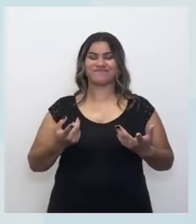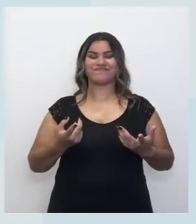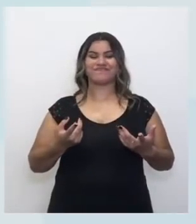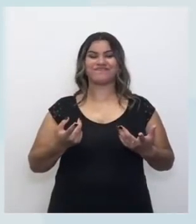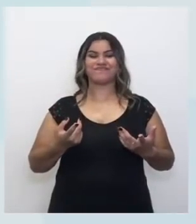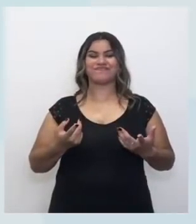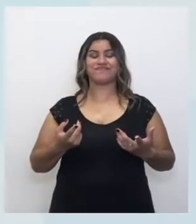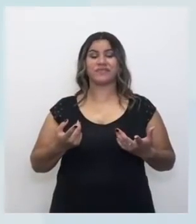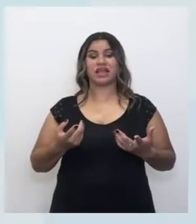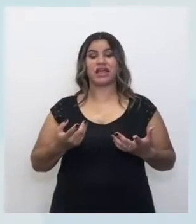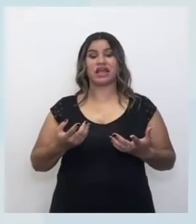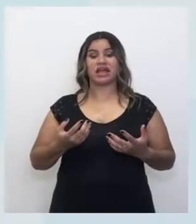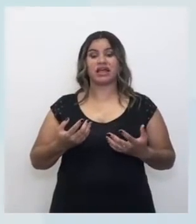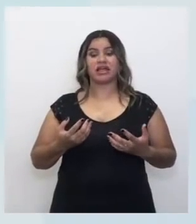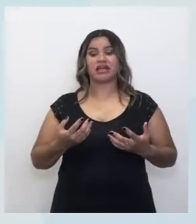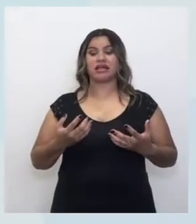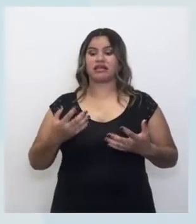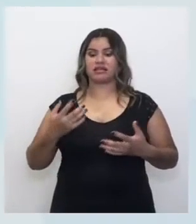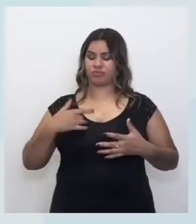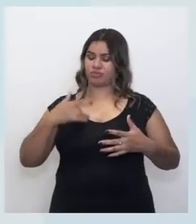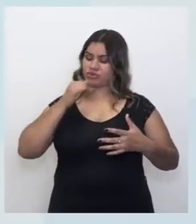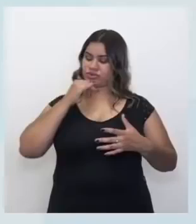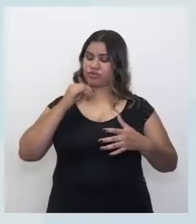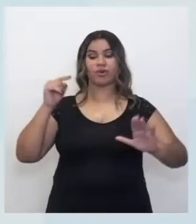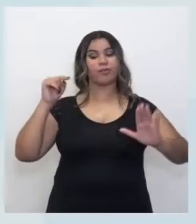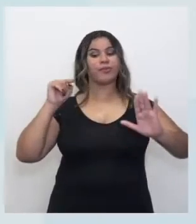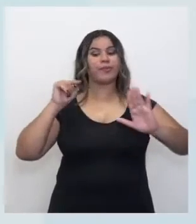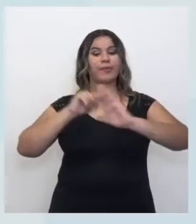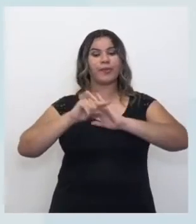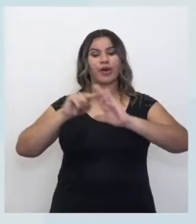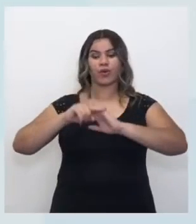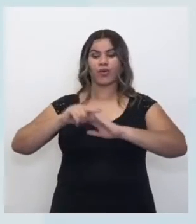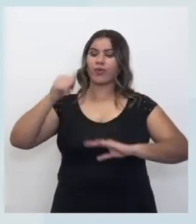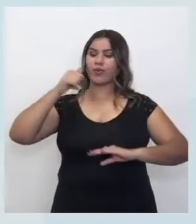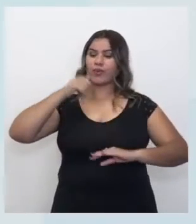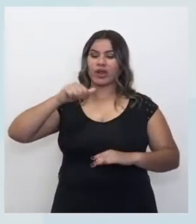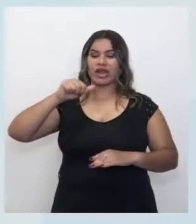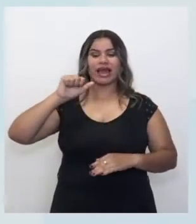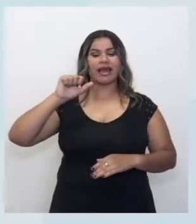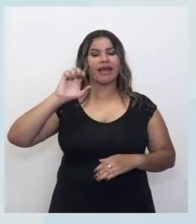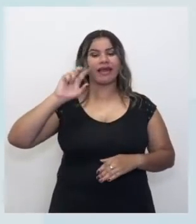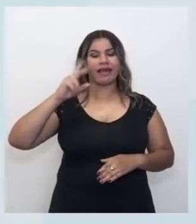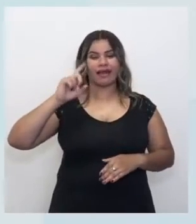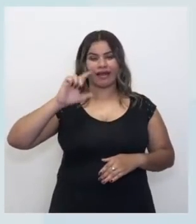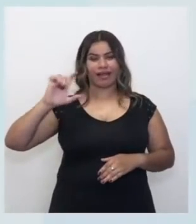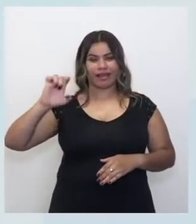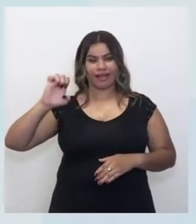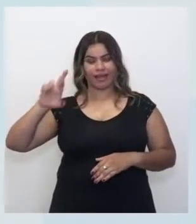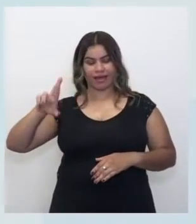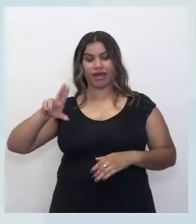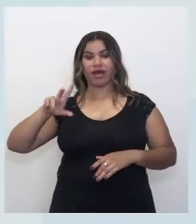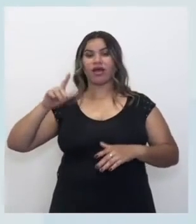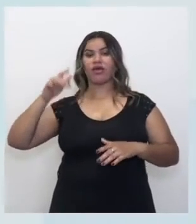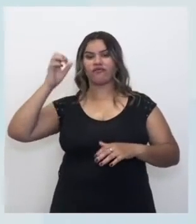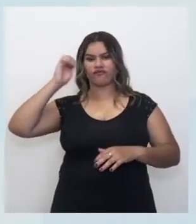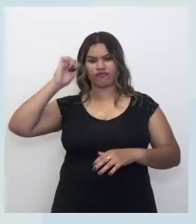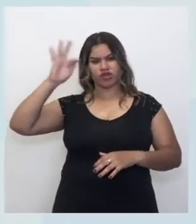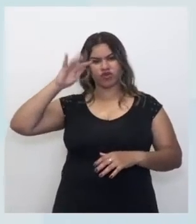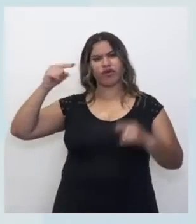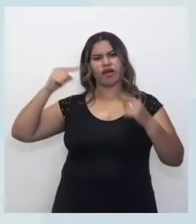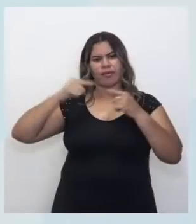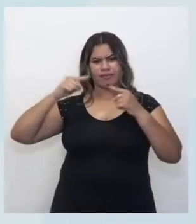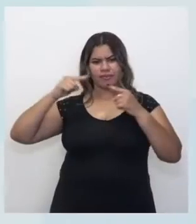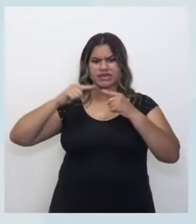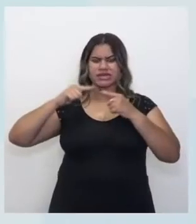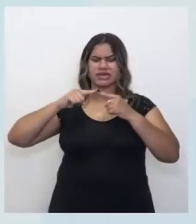Então, né, se a gente perguntasse assim, bom, será que para Agnes Heller a filosofia se encaixa